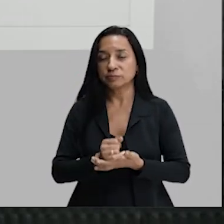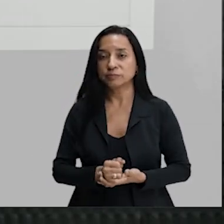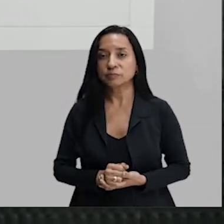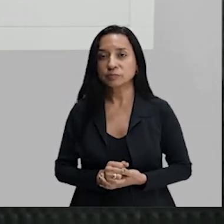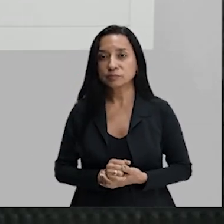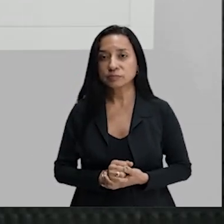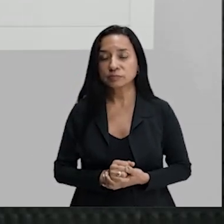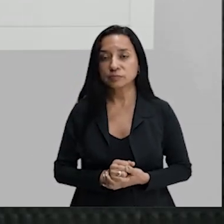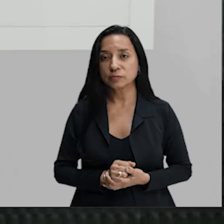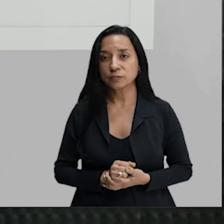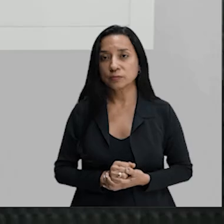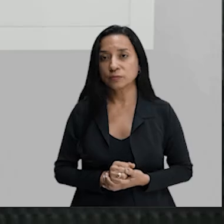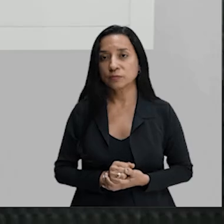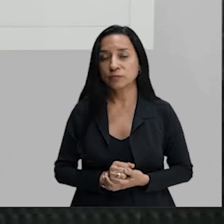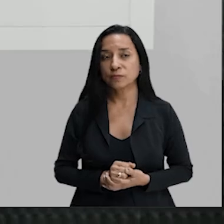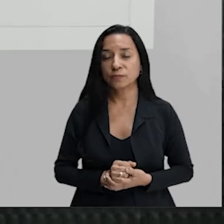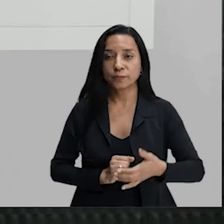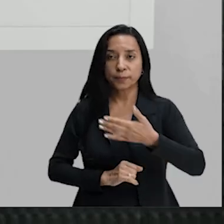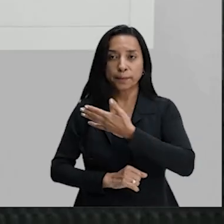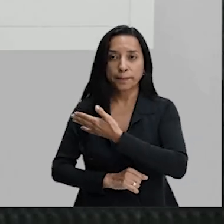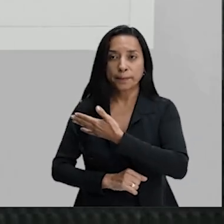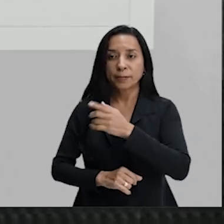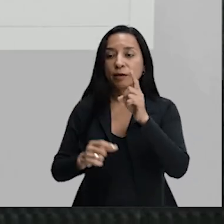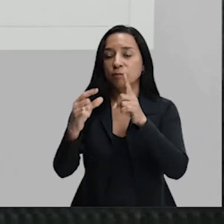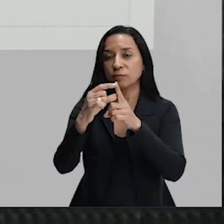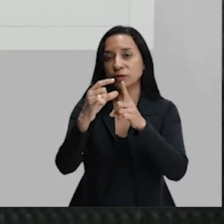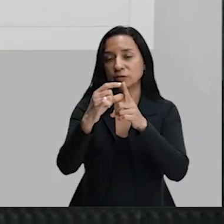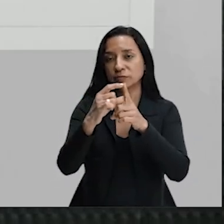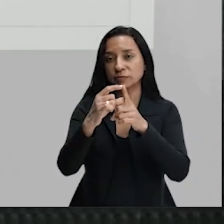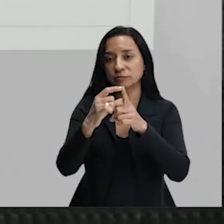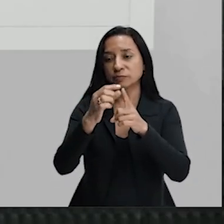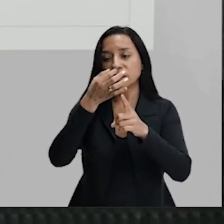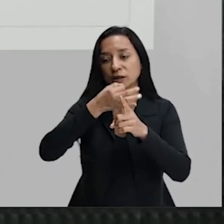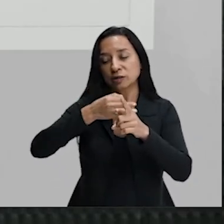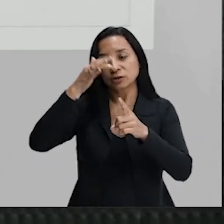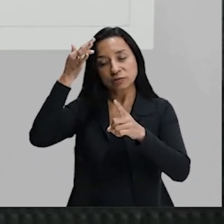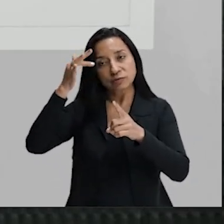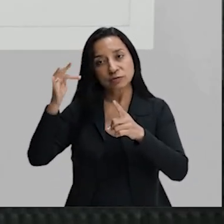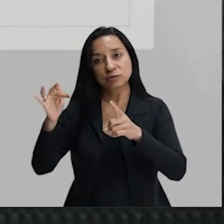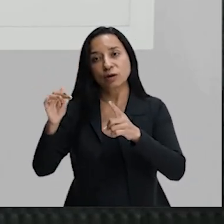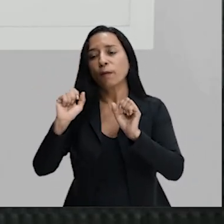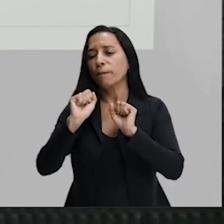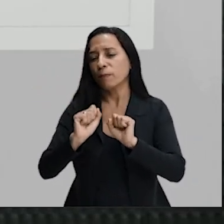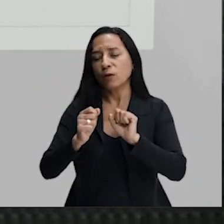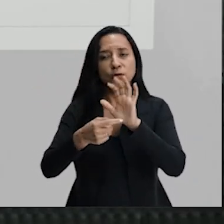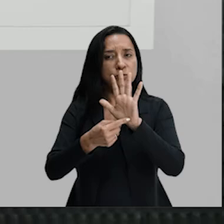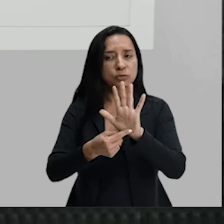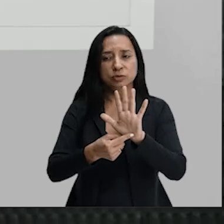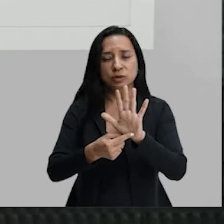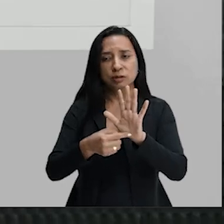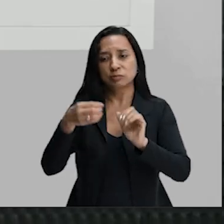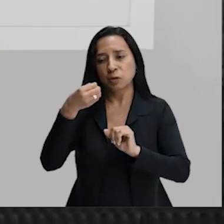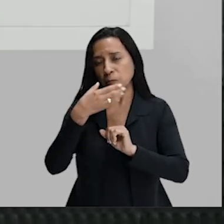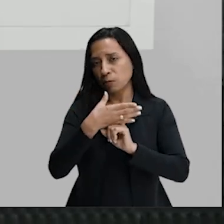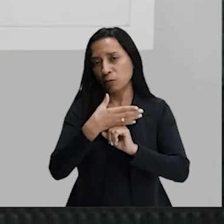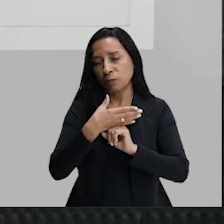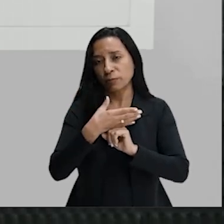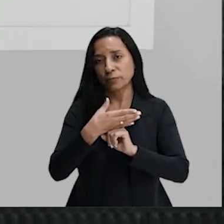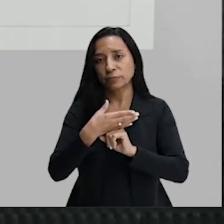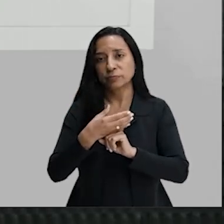desvelar. Vou usar uma palavra bonita aqui, ó. Ou seja, mostrar. Pode ser só mostrar mesmo, tá bom, não esquece